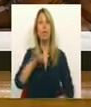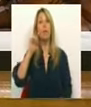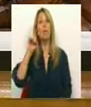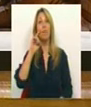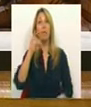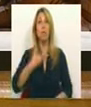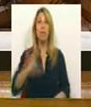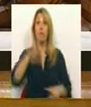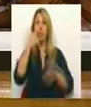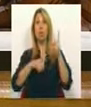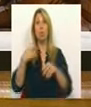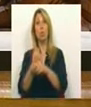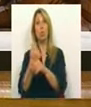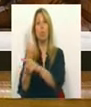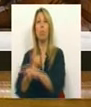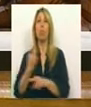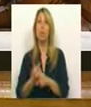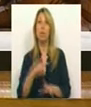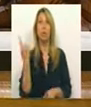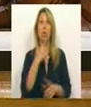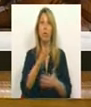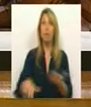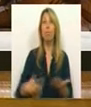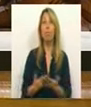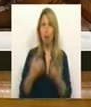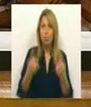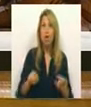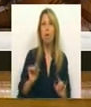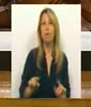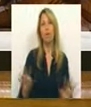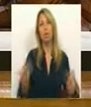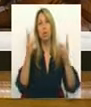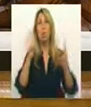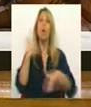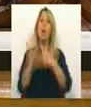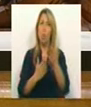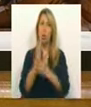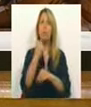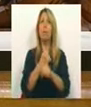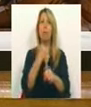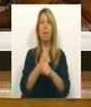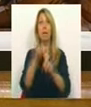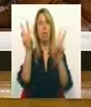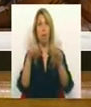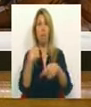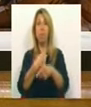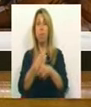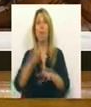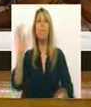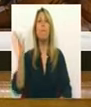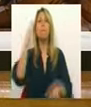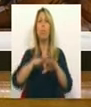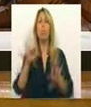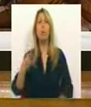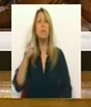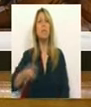direitos dos consumidores. As nossas propostas não ficam por aqui. Continuaremos a trabalhar nestes temas, nomeadamente no que diz respeito a